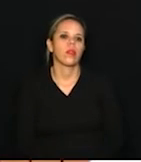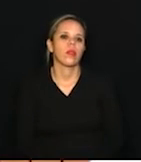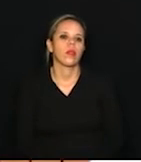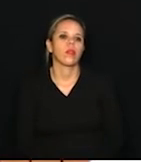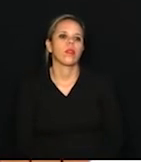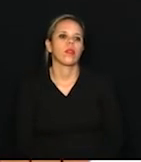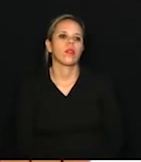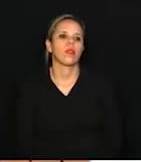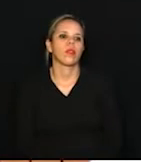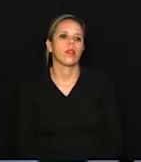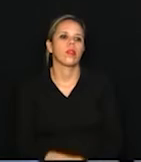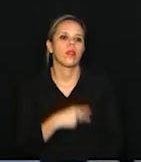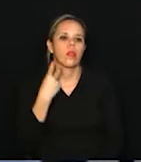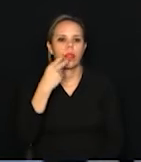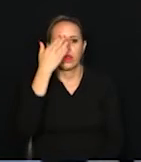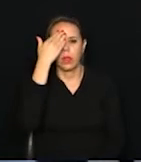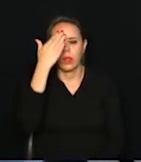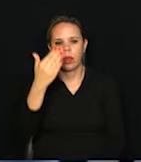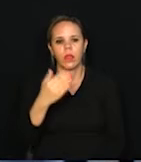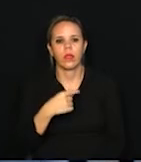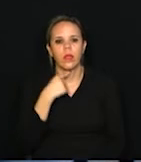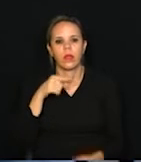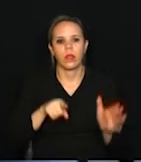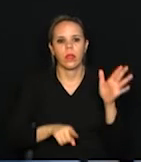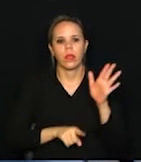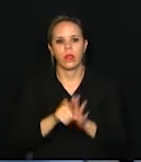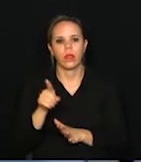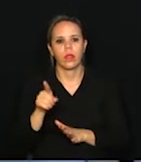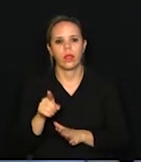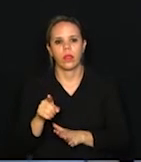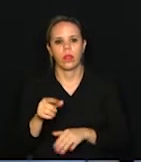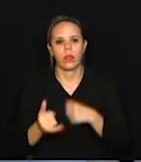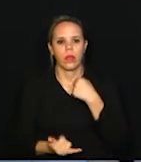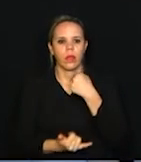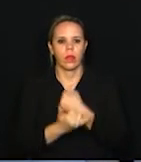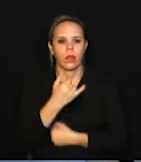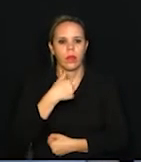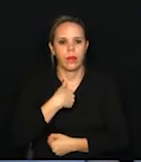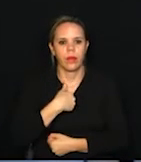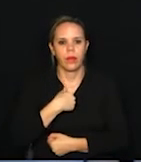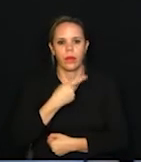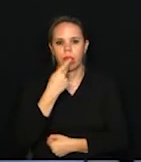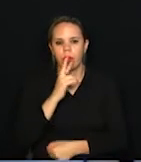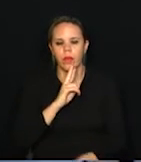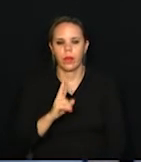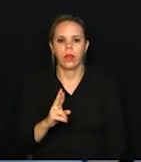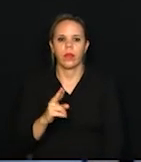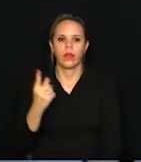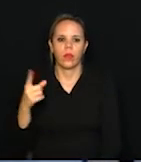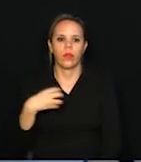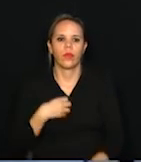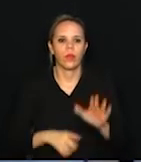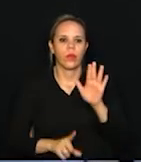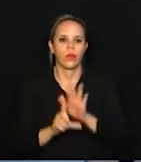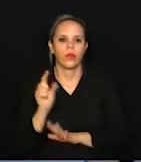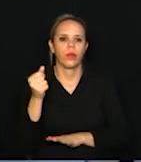Paulo, vereador Paulo, agradeço muito a sua pergunta, porque por uma falha minha, eu não me referi a uma outra fonte de receita, que é o